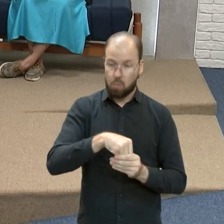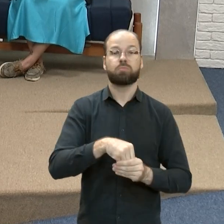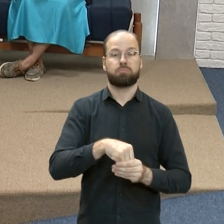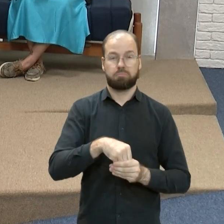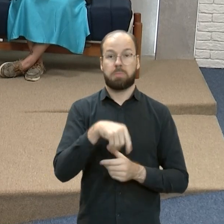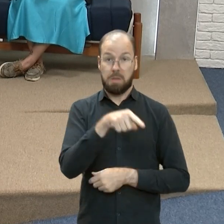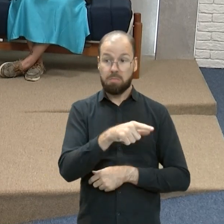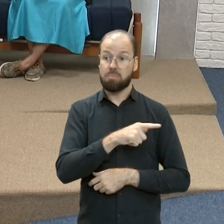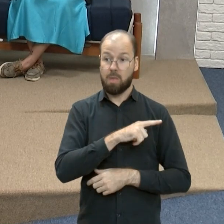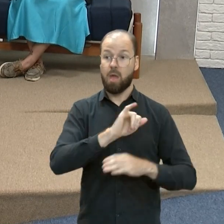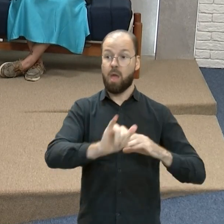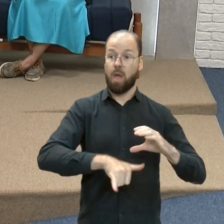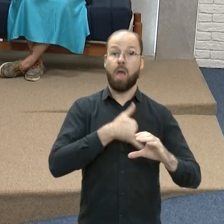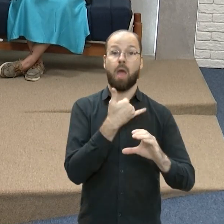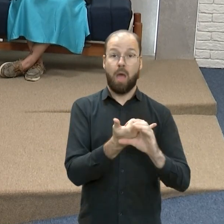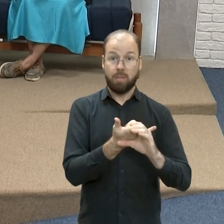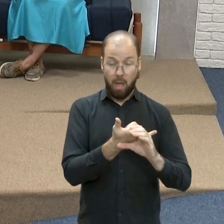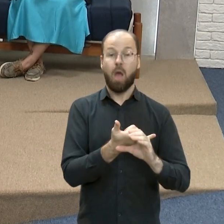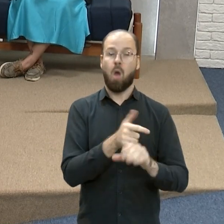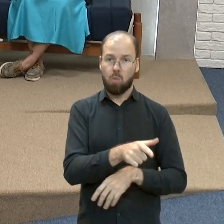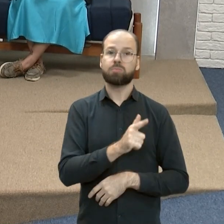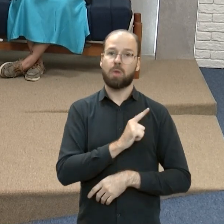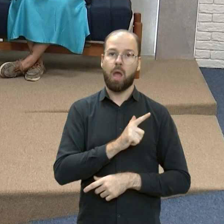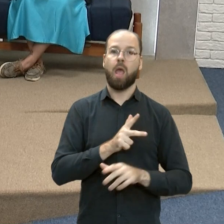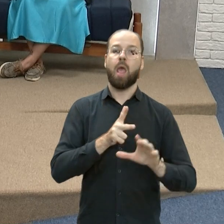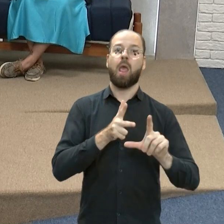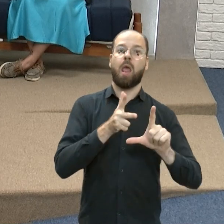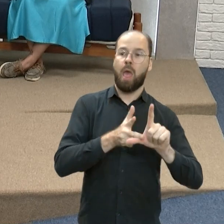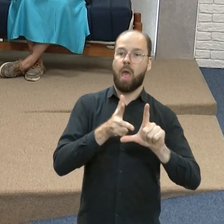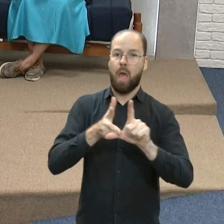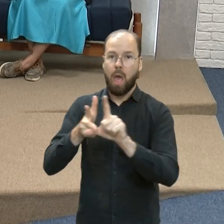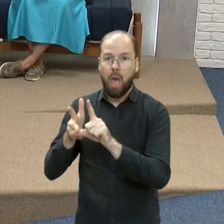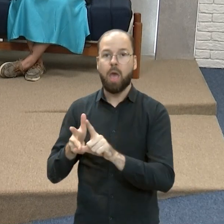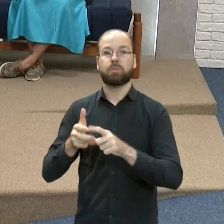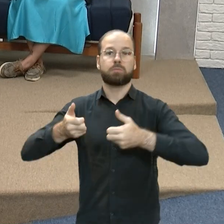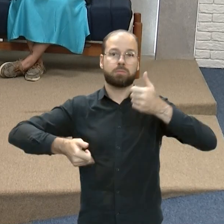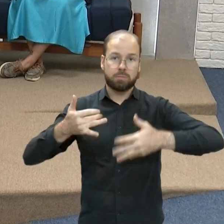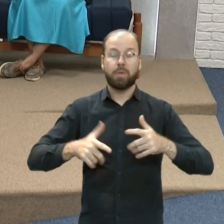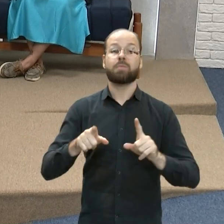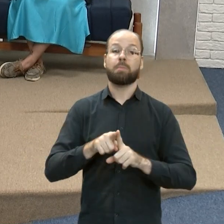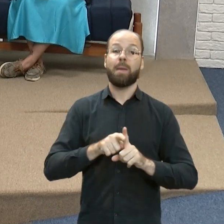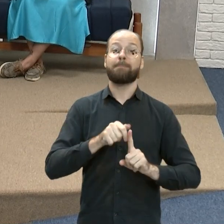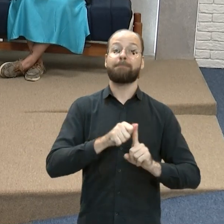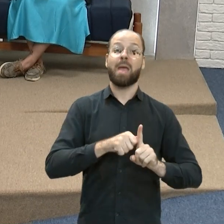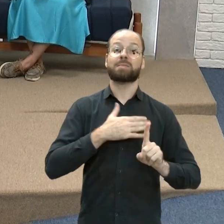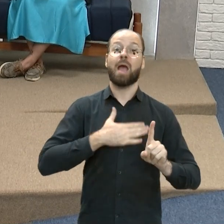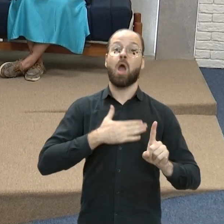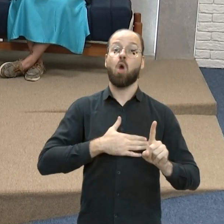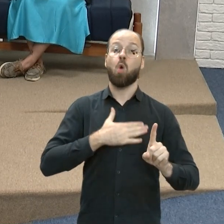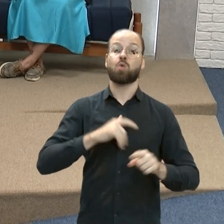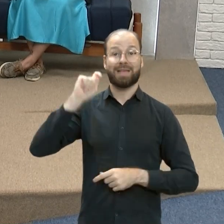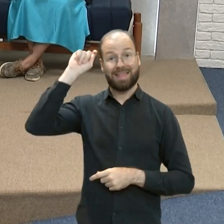nesse canal nós temos, além de algumas lives falando sobre a Leodegária, nós temos do Agosto Negro também, como eu havia